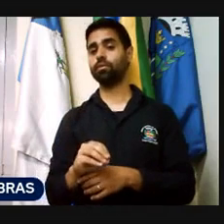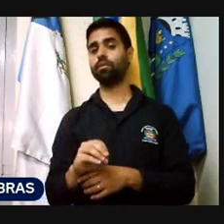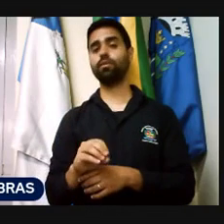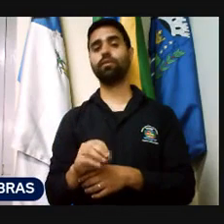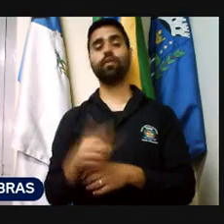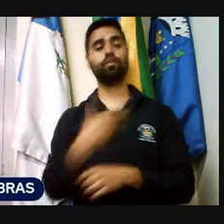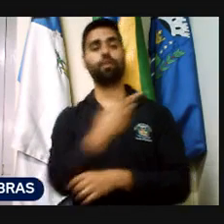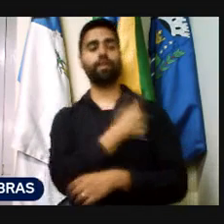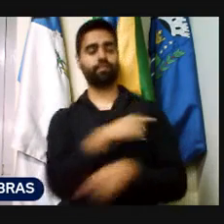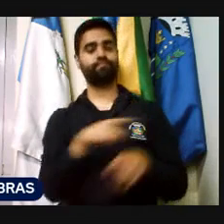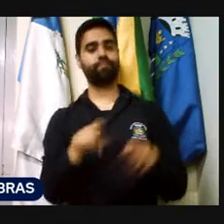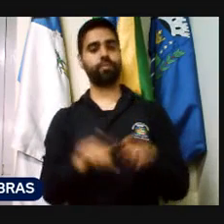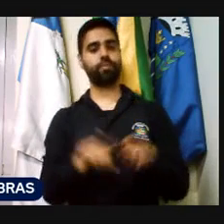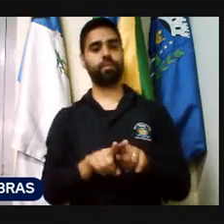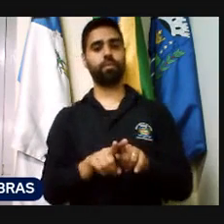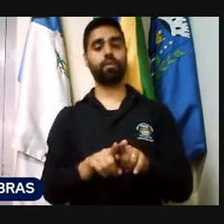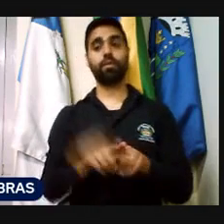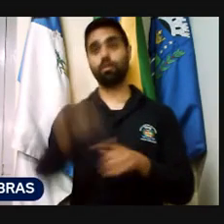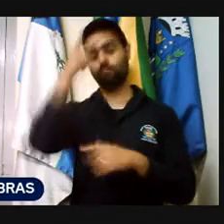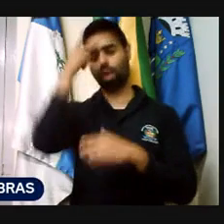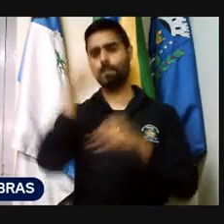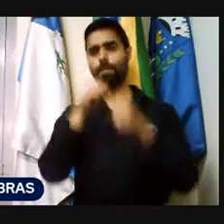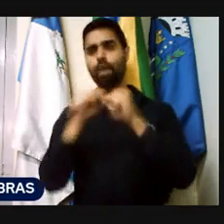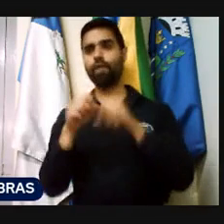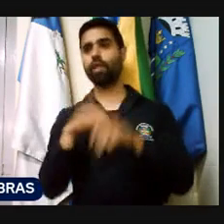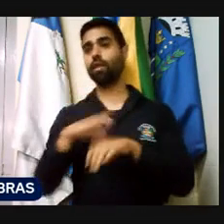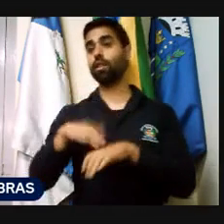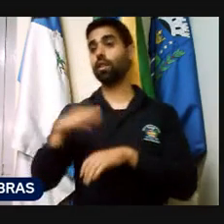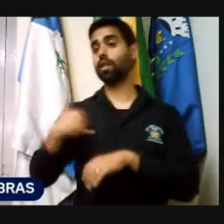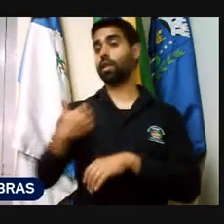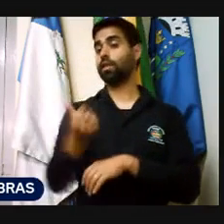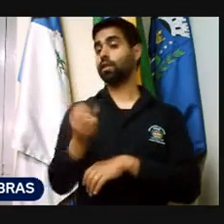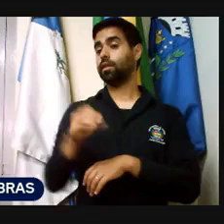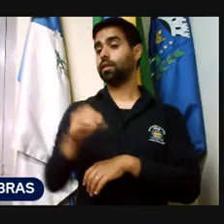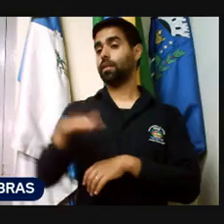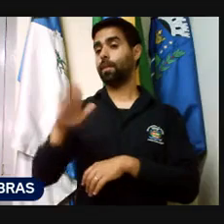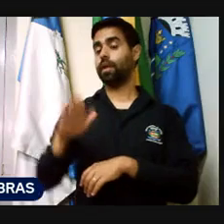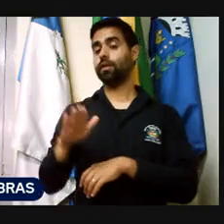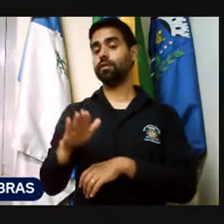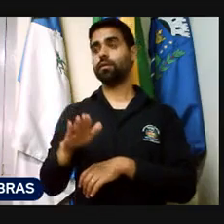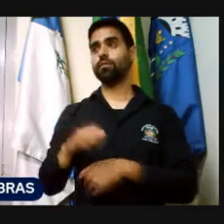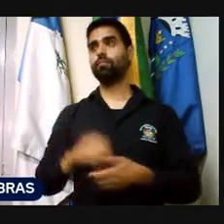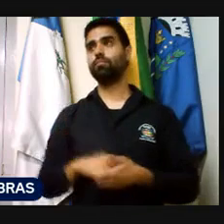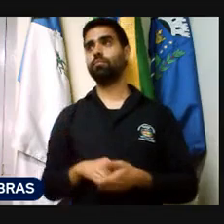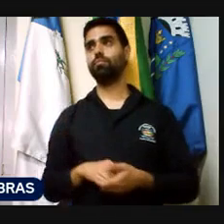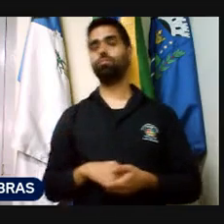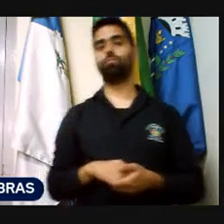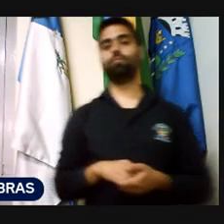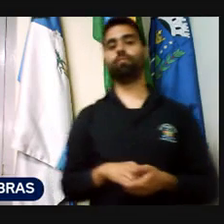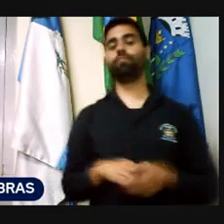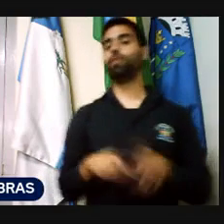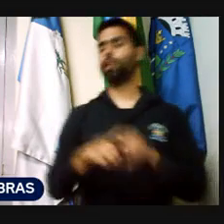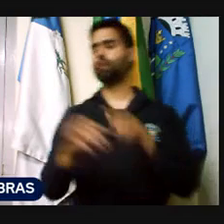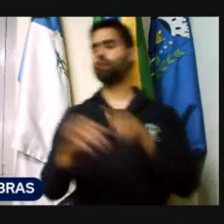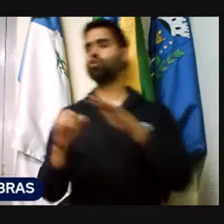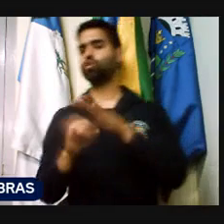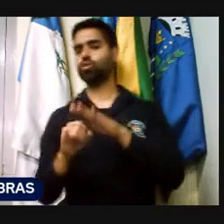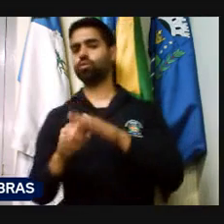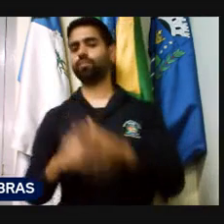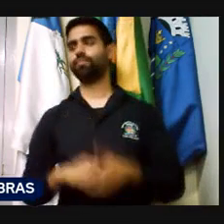Casa. Os idosos com 60 anos ou mais ou imunossuprimidos no Instituto de